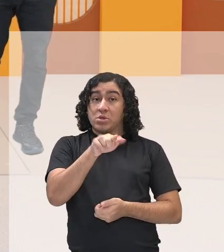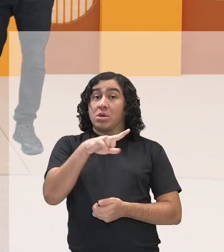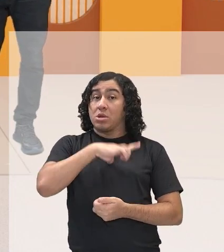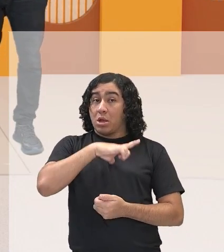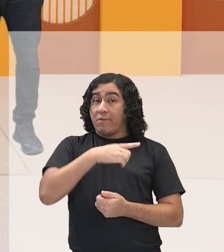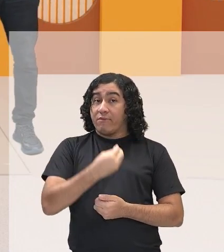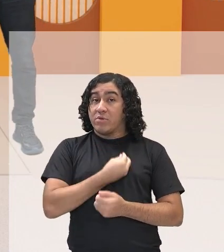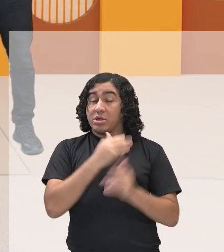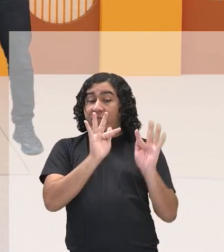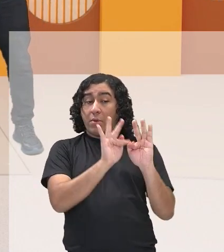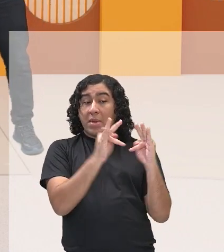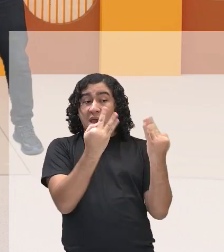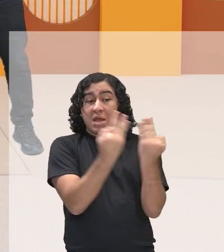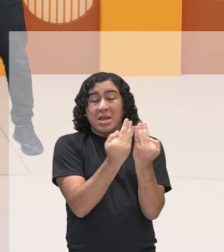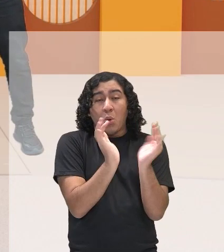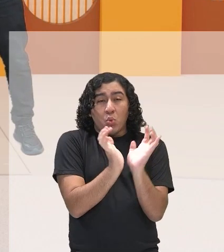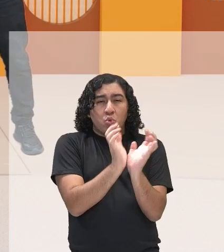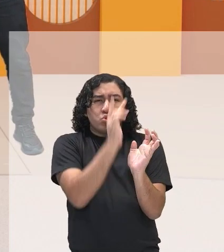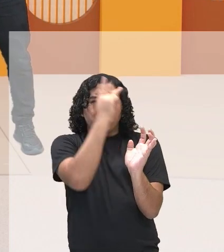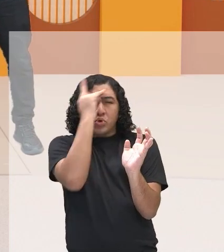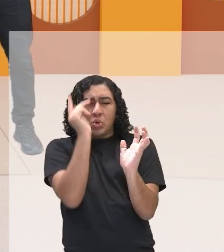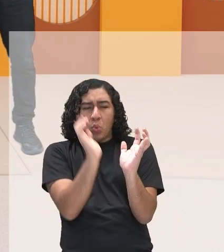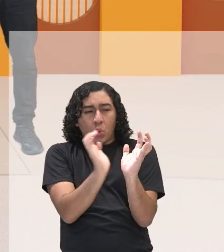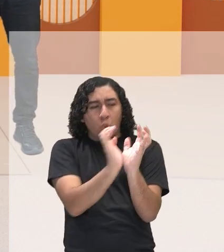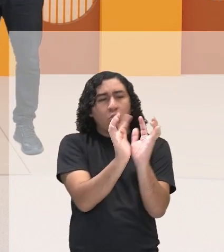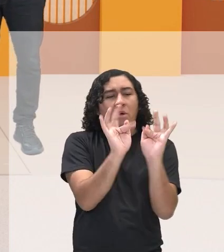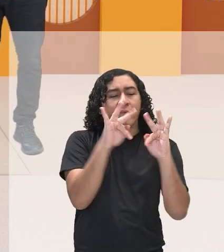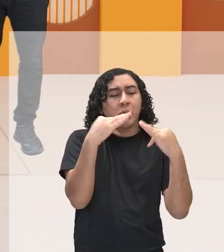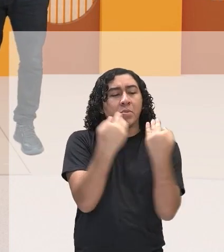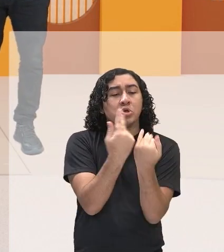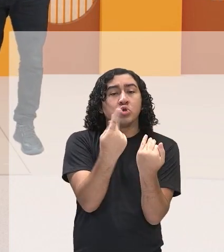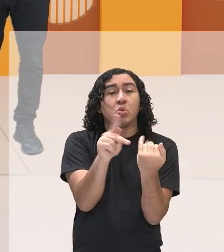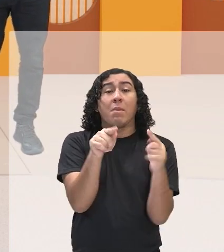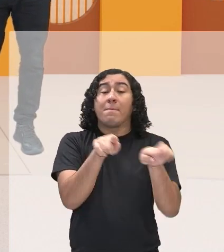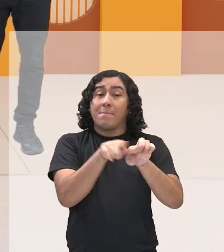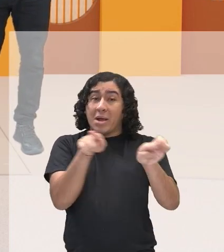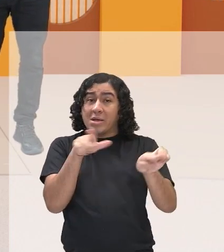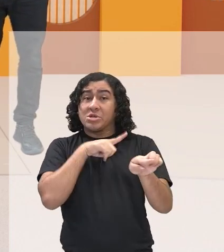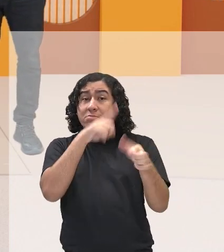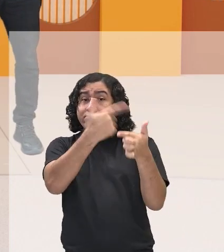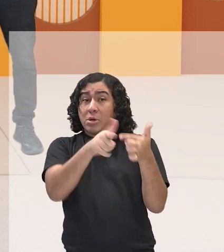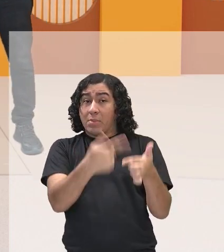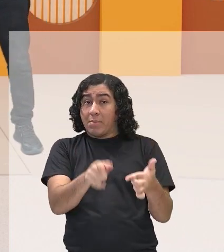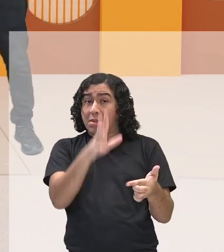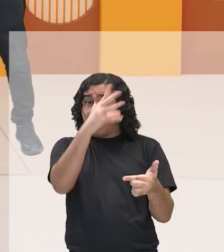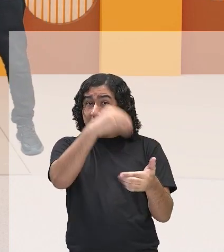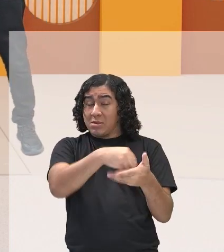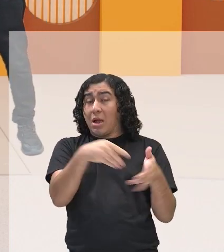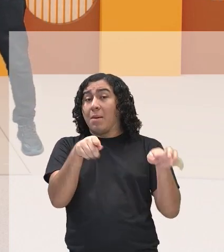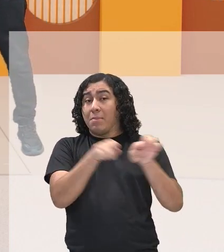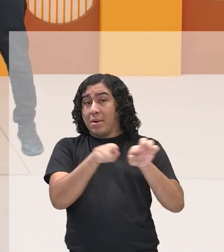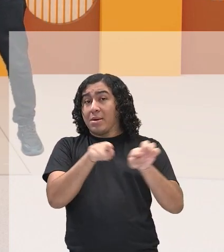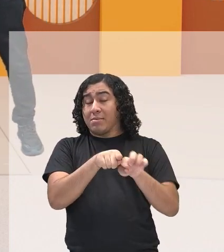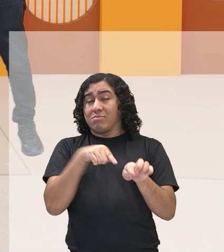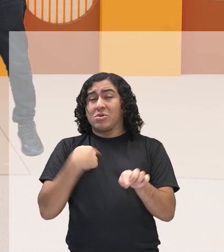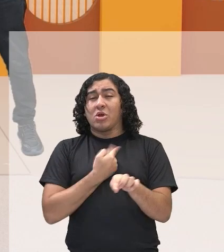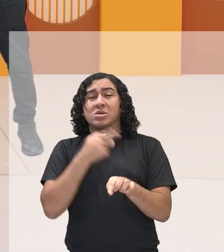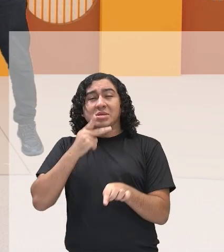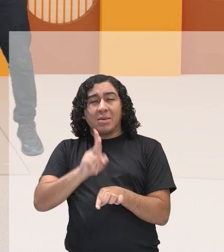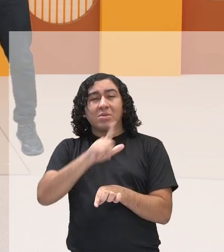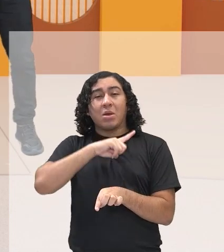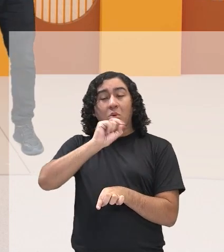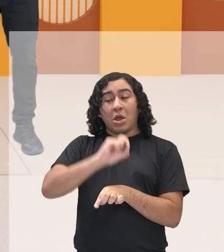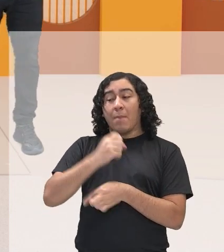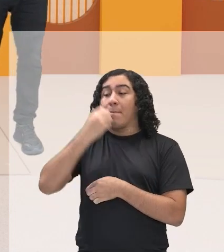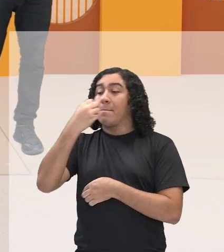vezes é um grupo pequeno ali na família, mas sempre há atrito na família. Então nós estamos sempre seguindo a placa do